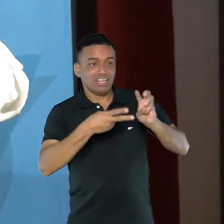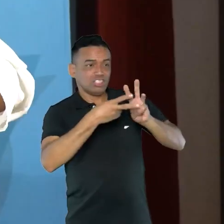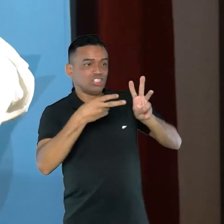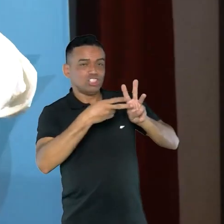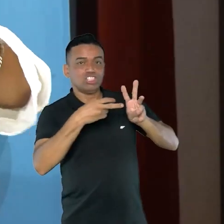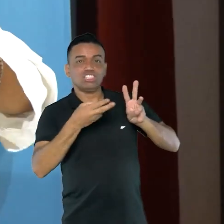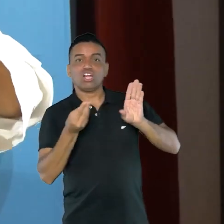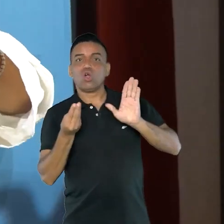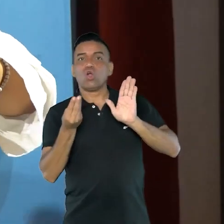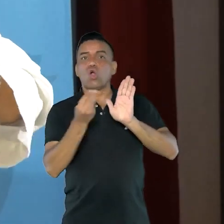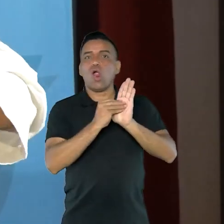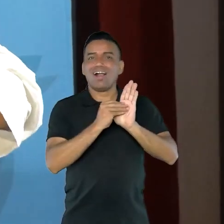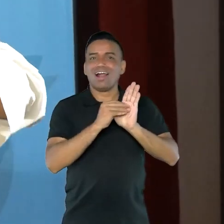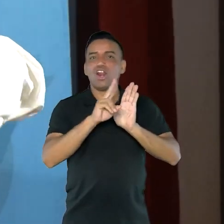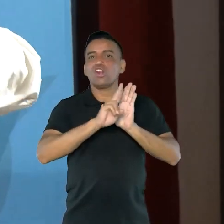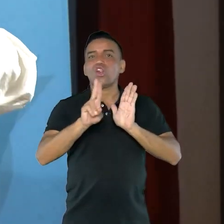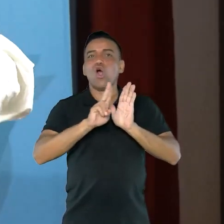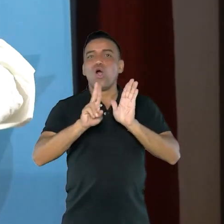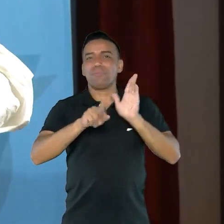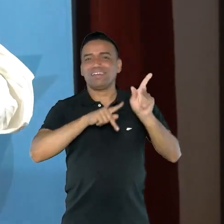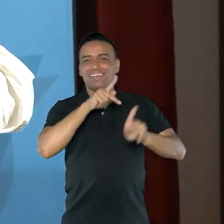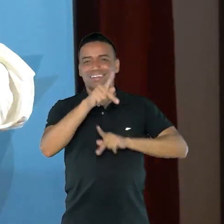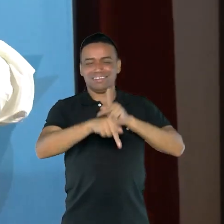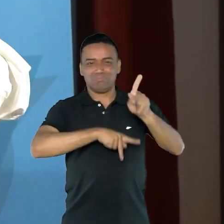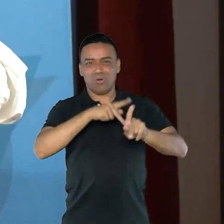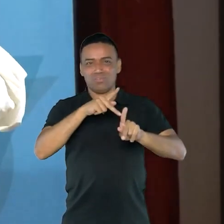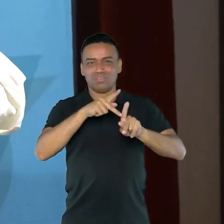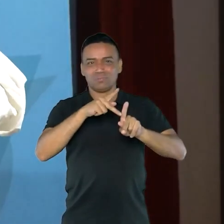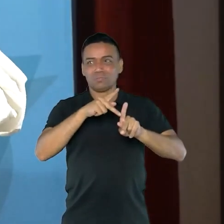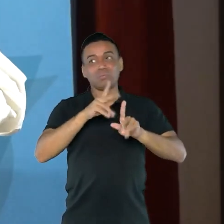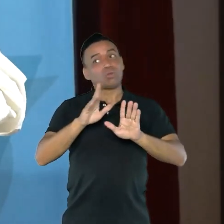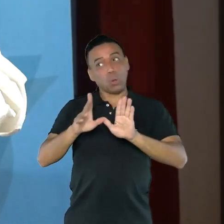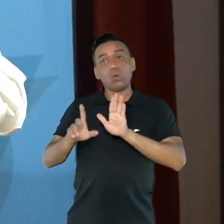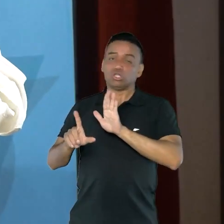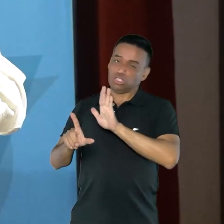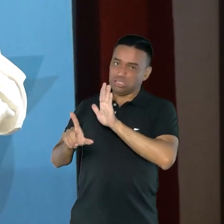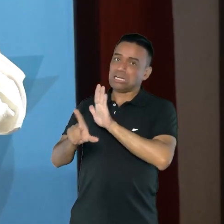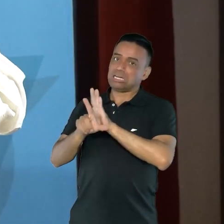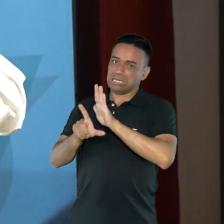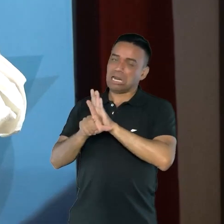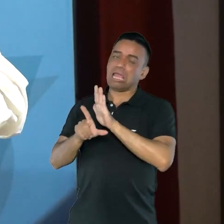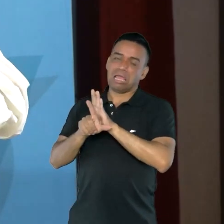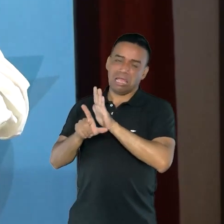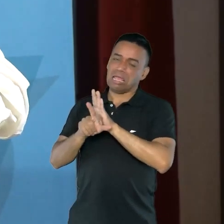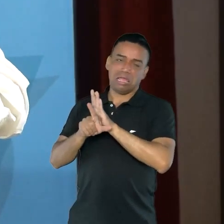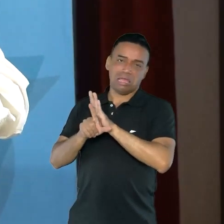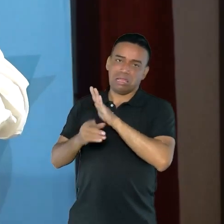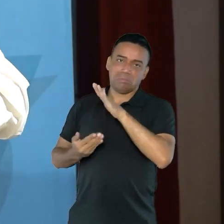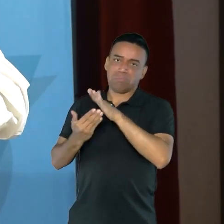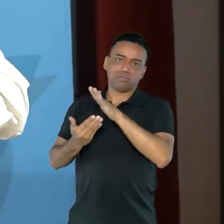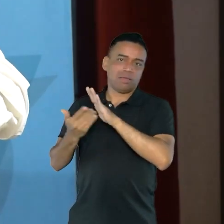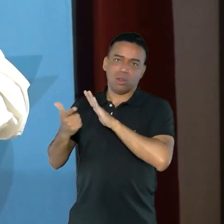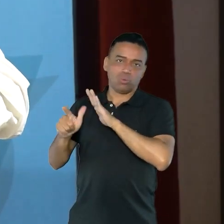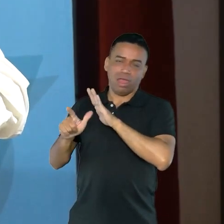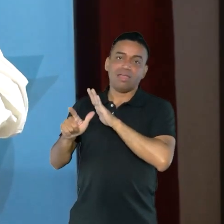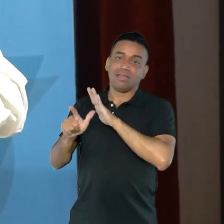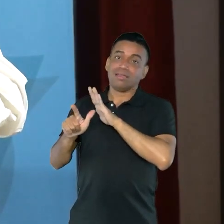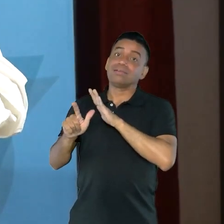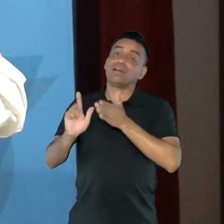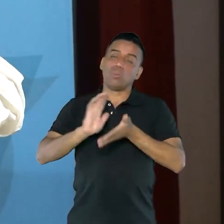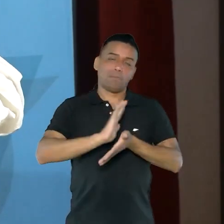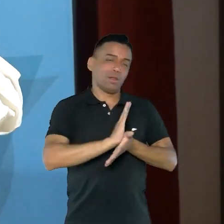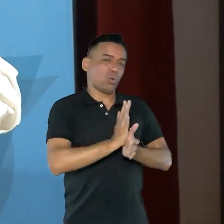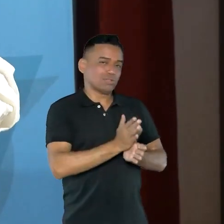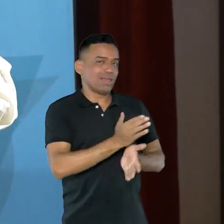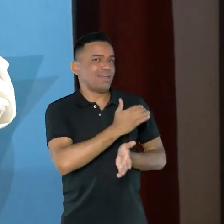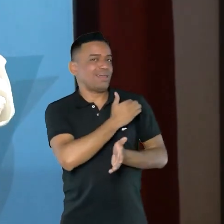é claro, do preconceito, do racismo, do operador ali naquele momento. Mas antes da Constituição, a gente